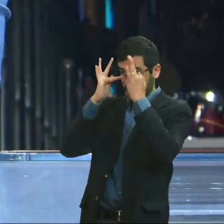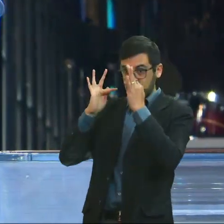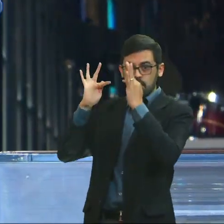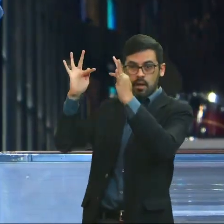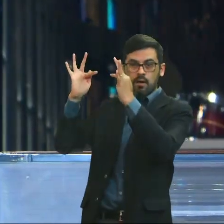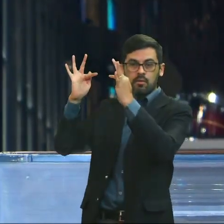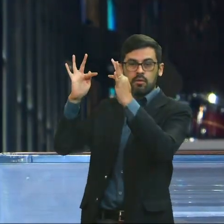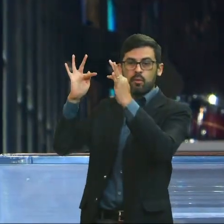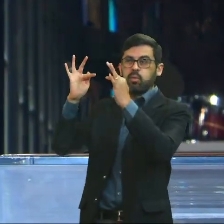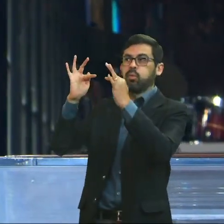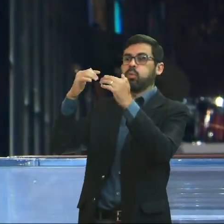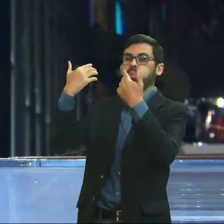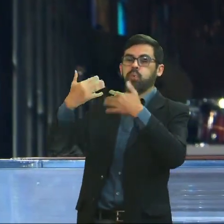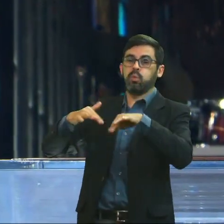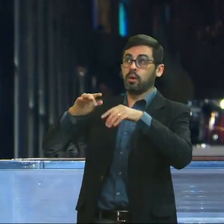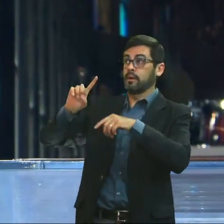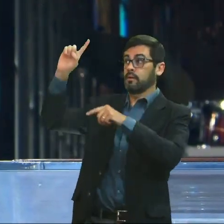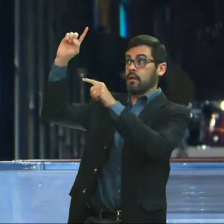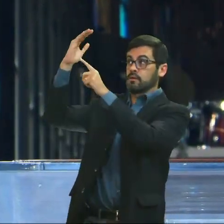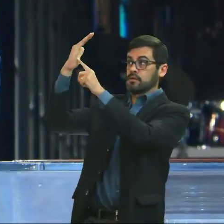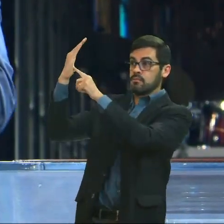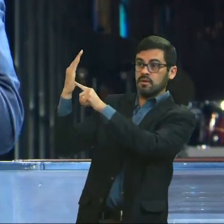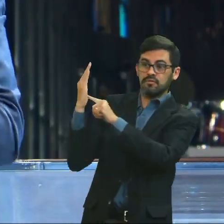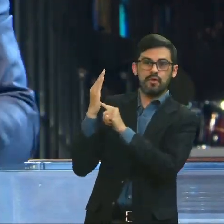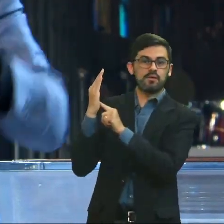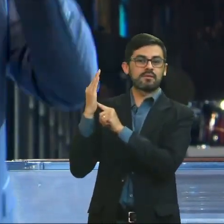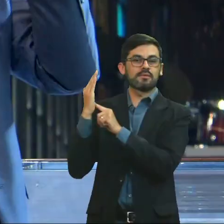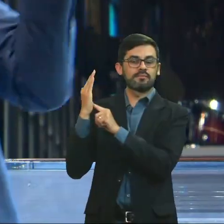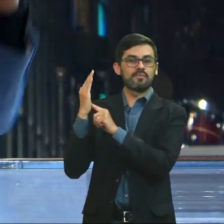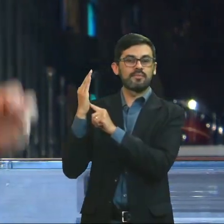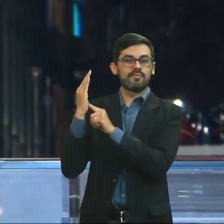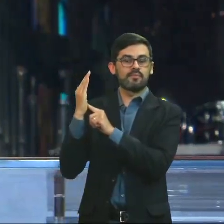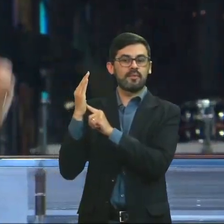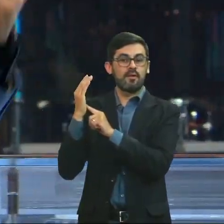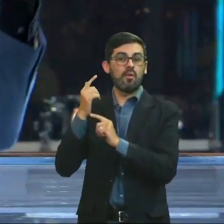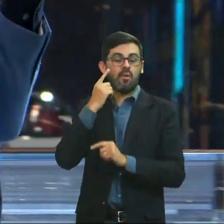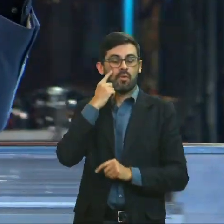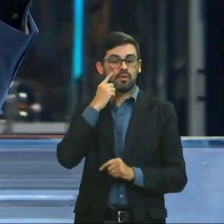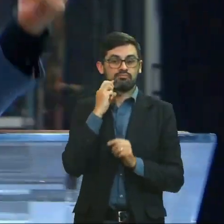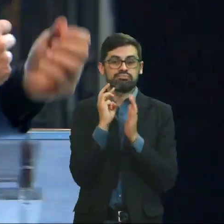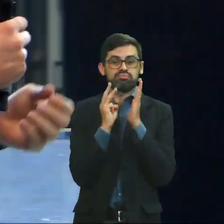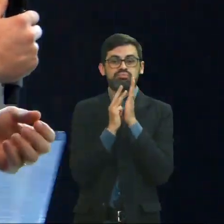Deus se manifesta a nós. Olha o exemplo de Daniel.